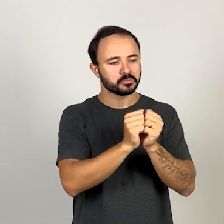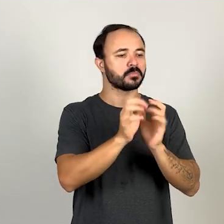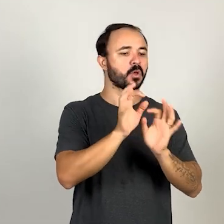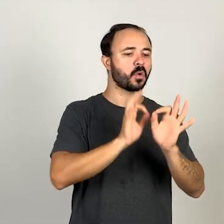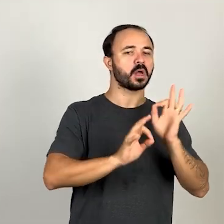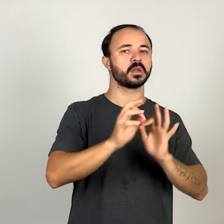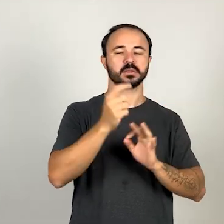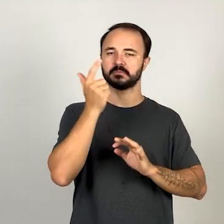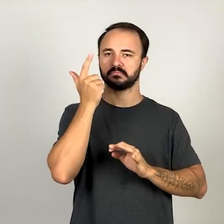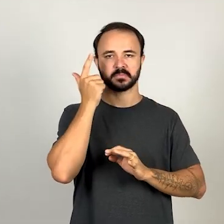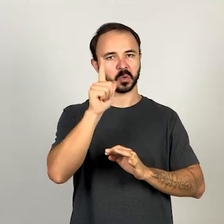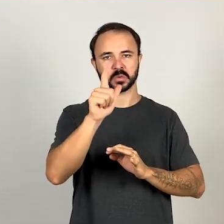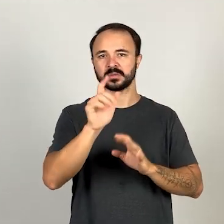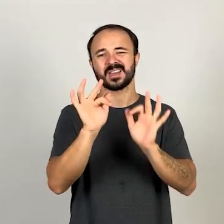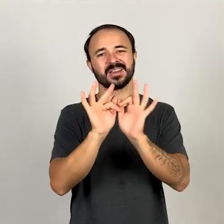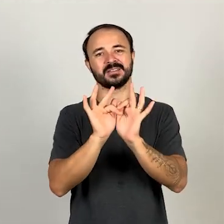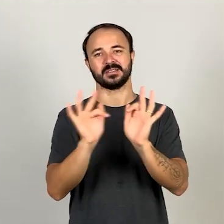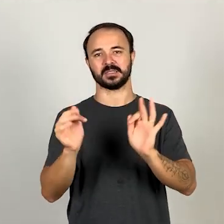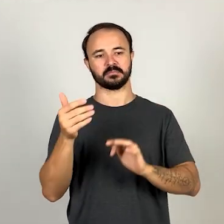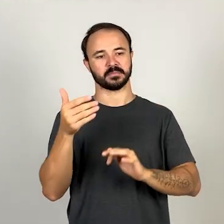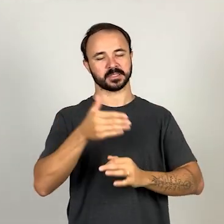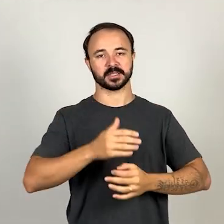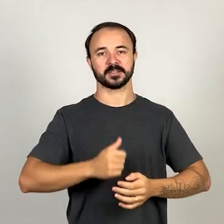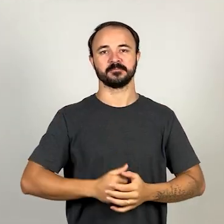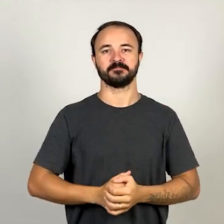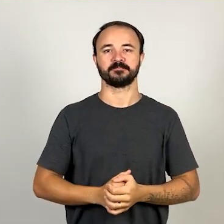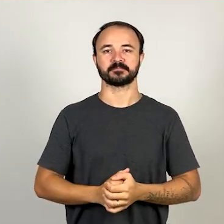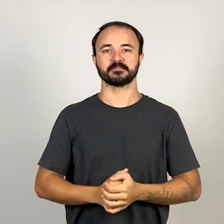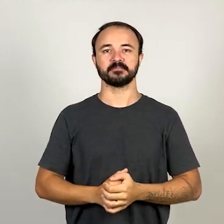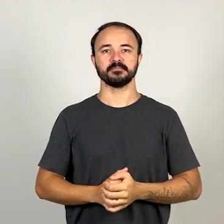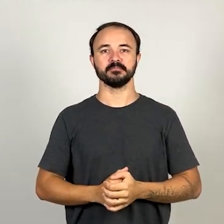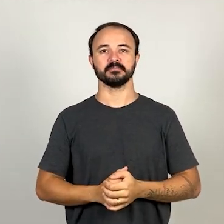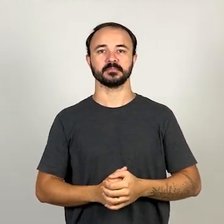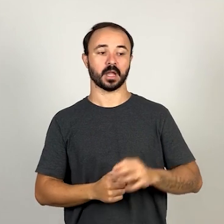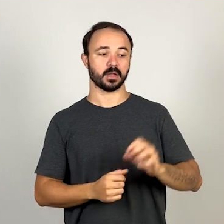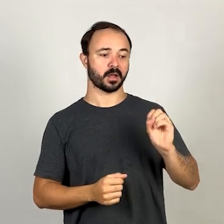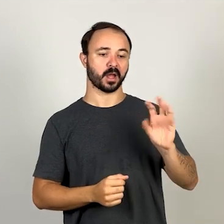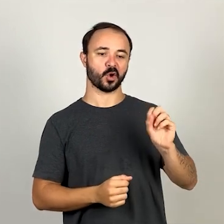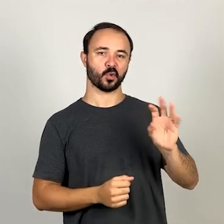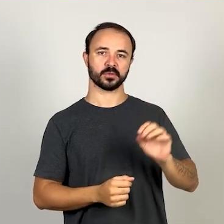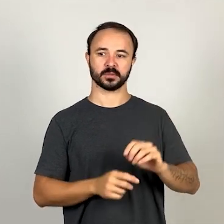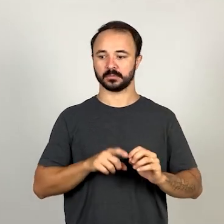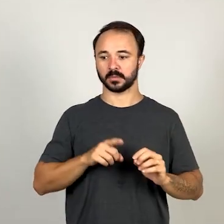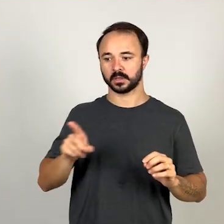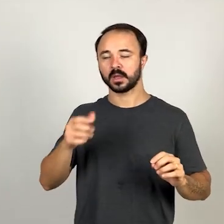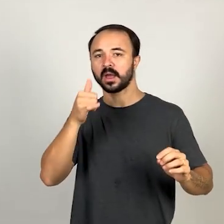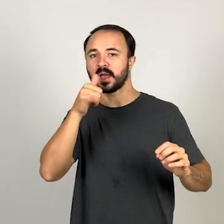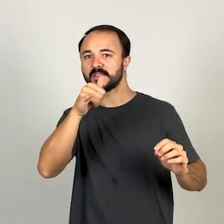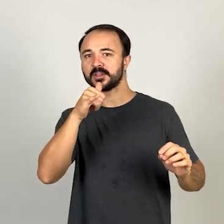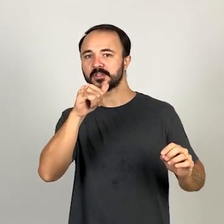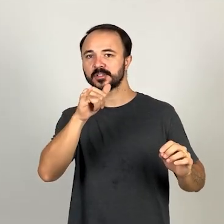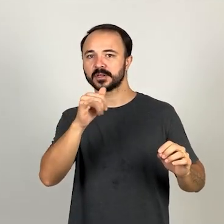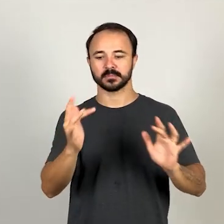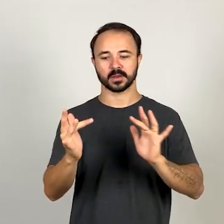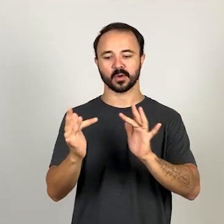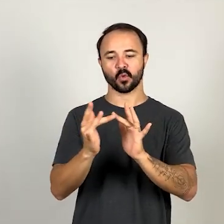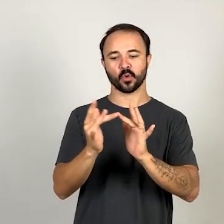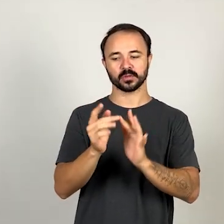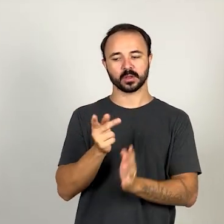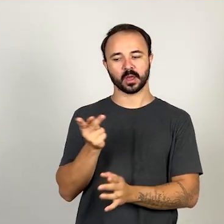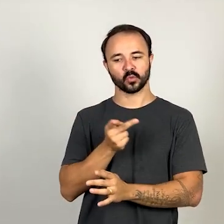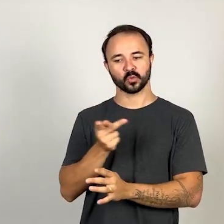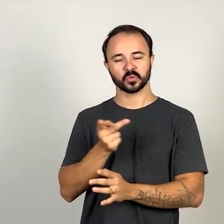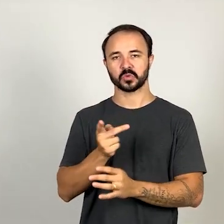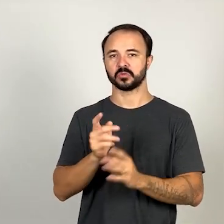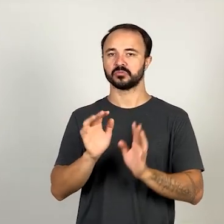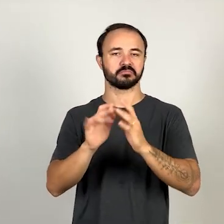do circuito. Então, um LED bem simples, dois condutores e uma fonte de energia. Mas também podemos